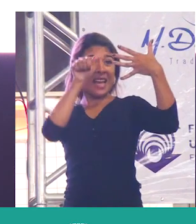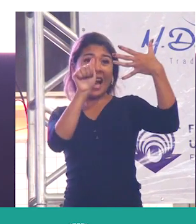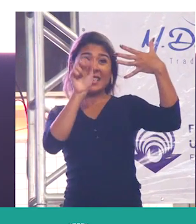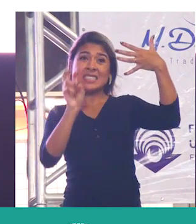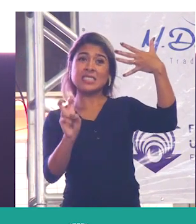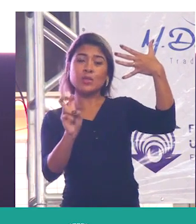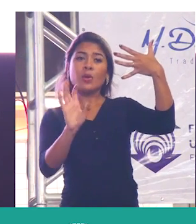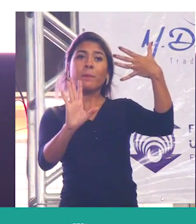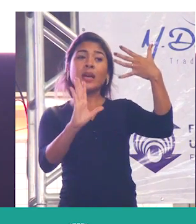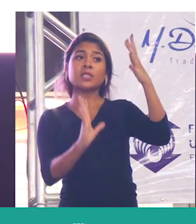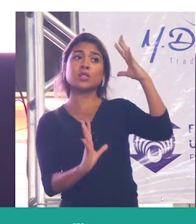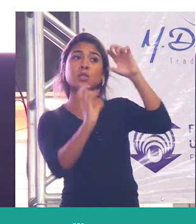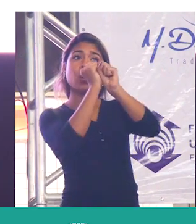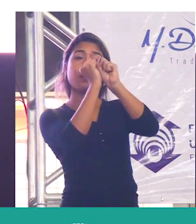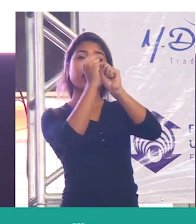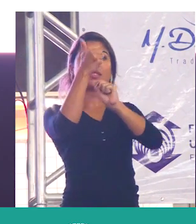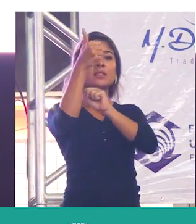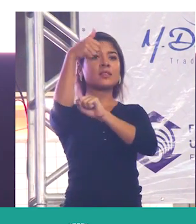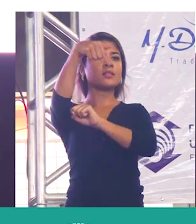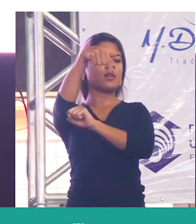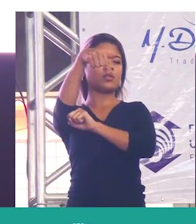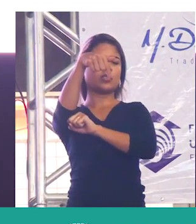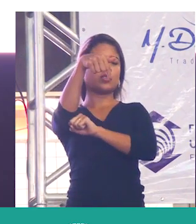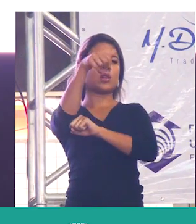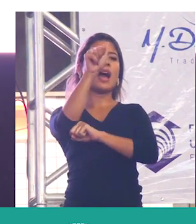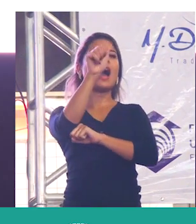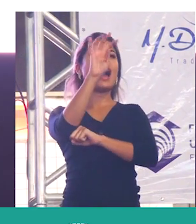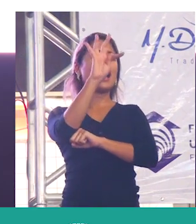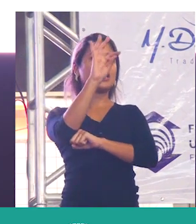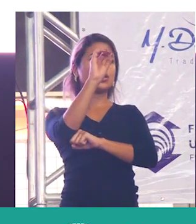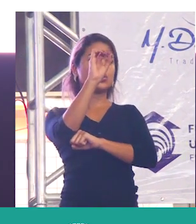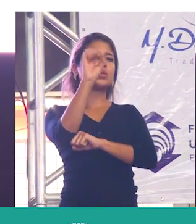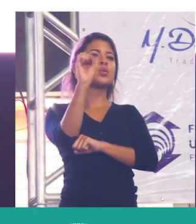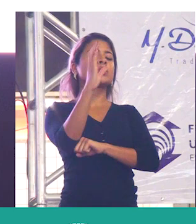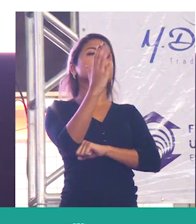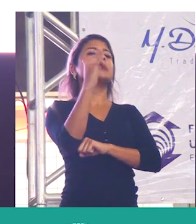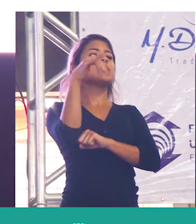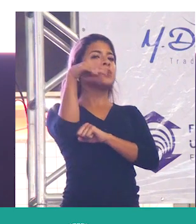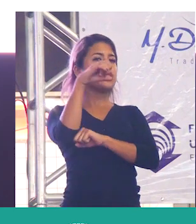Ao todo, foram 17 atos entre